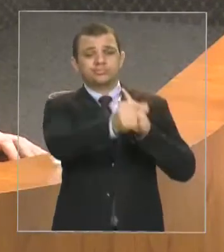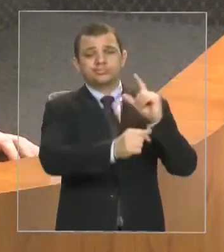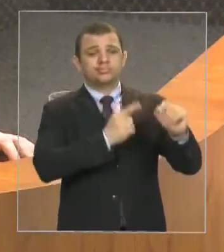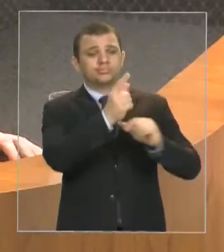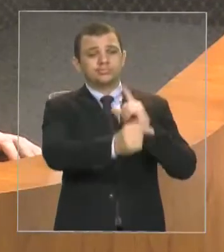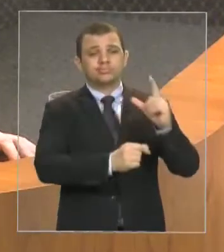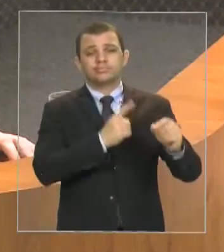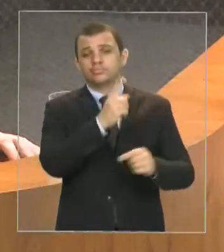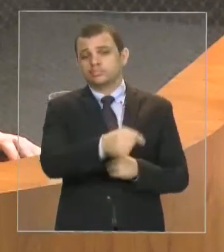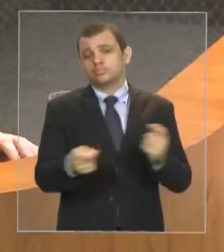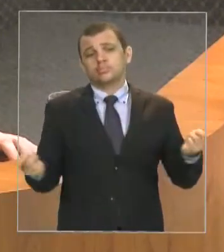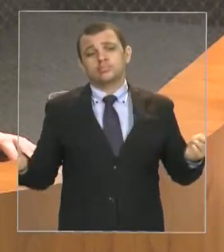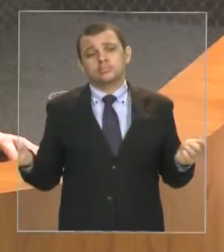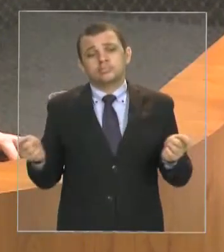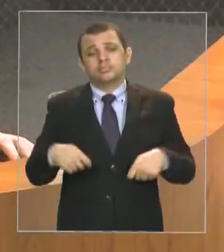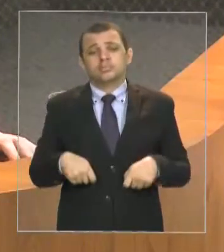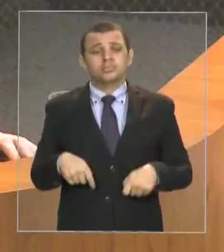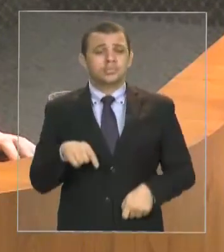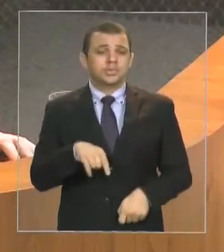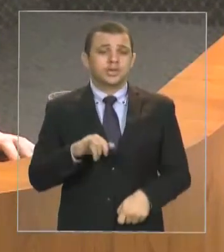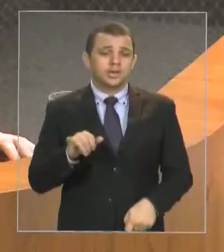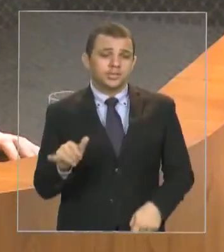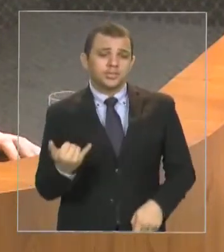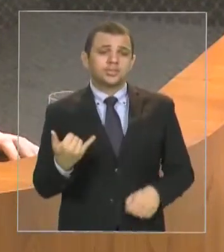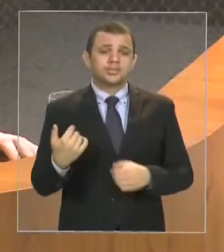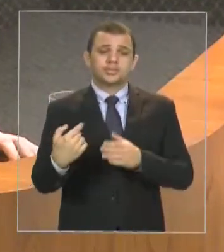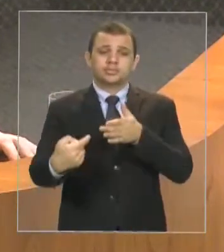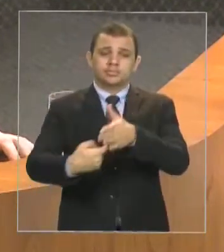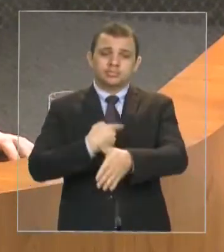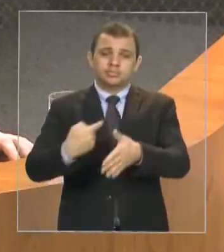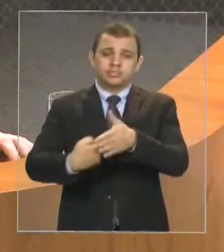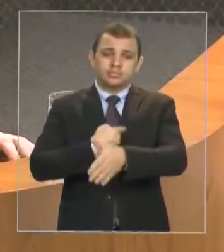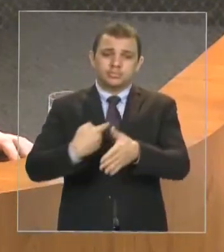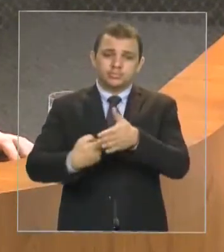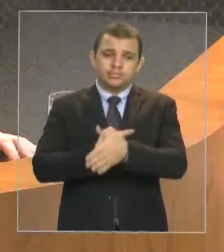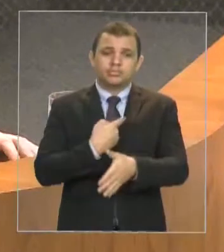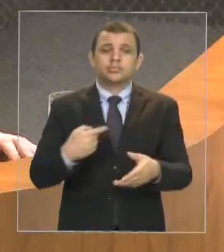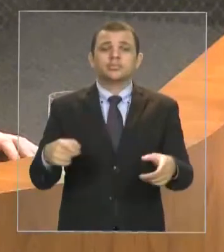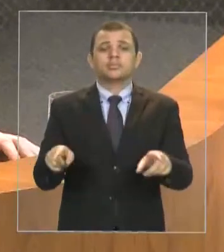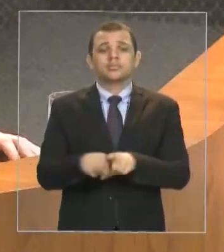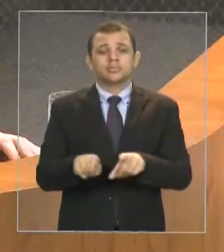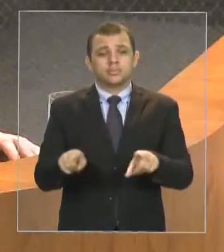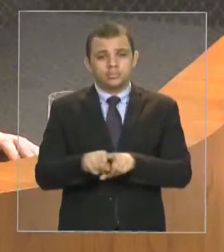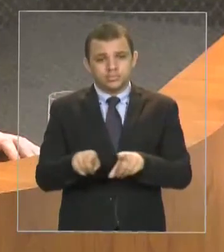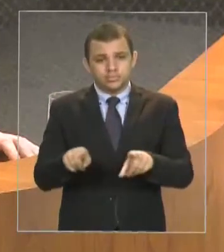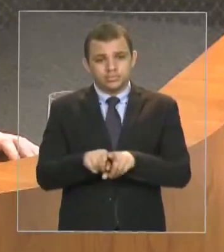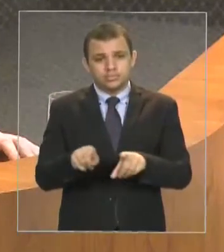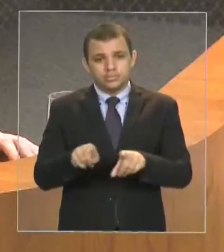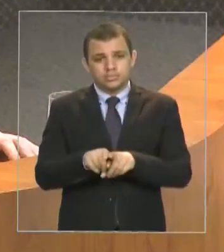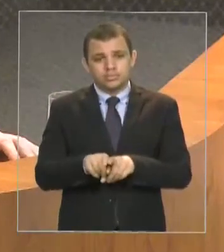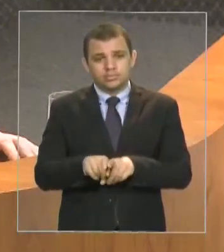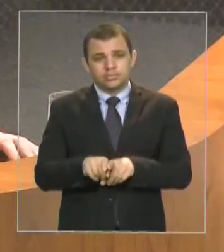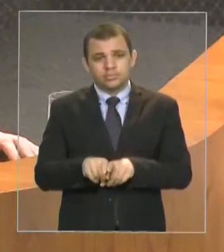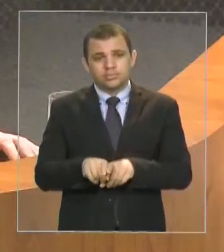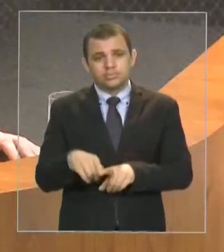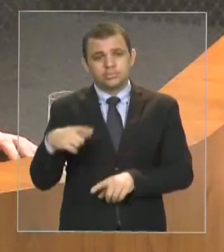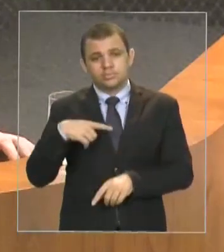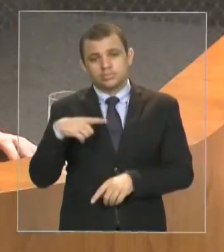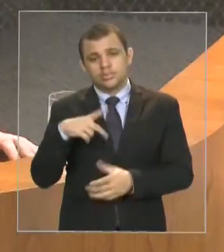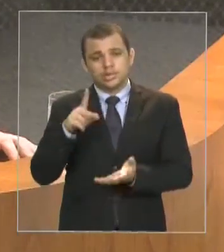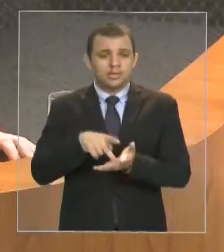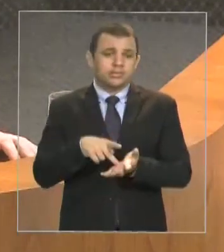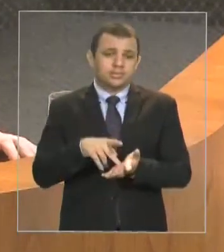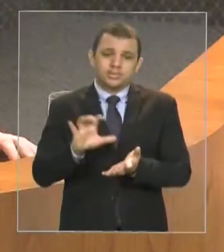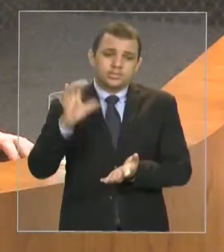de fazer posicionamentos, de fazer questionamentos. Infelizmente, eles sabem a realidade. Eles